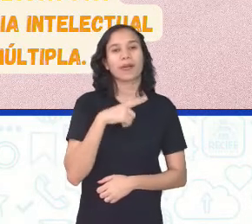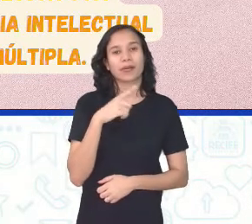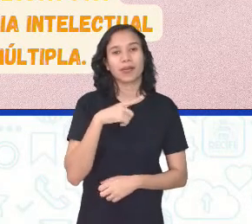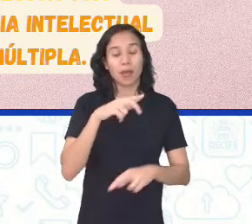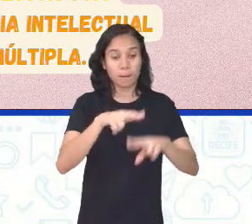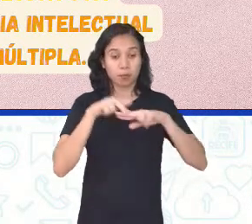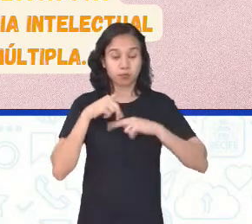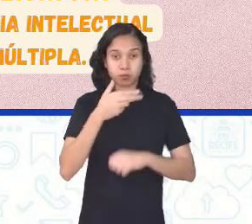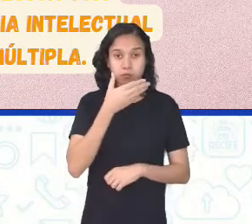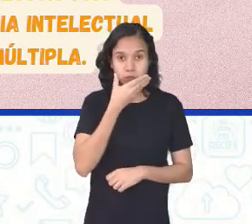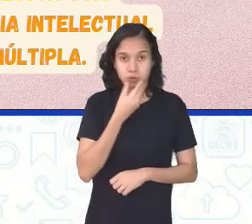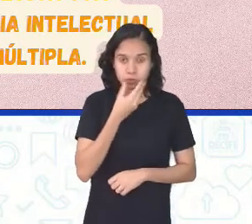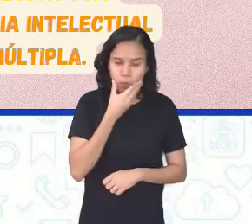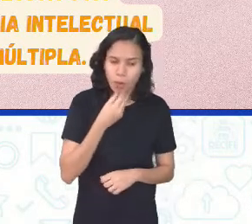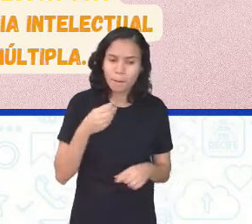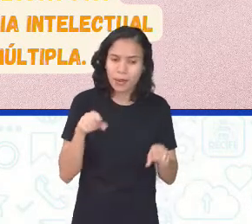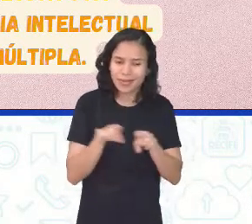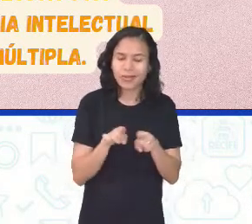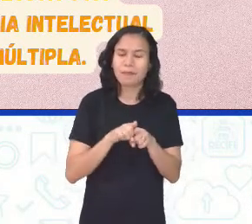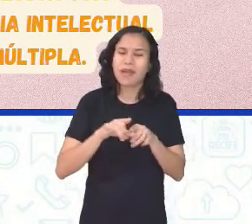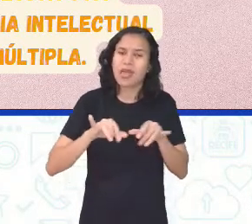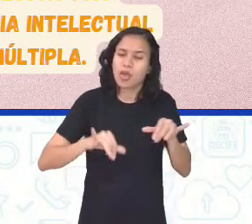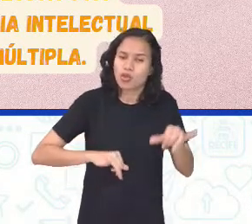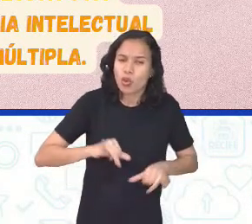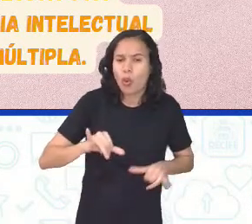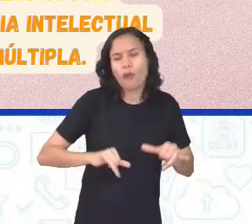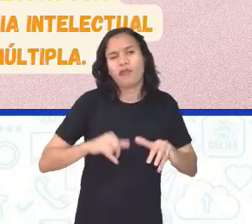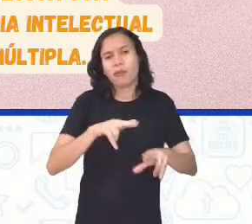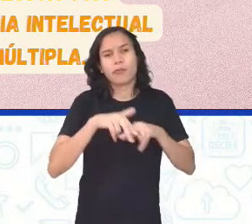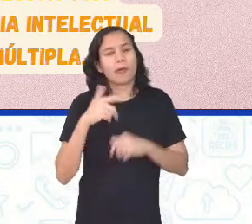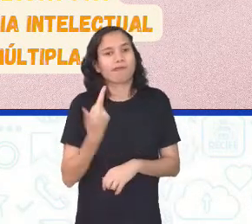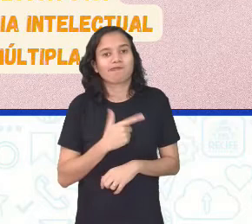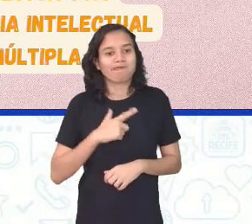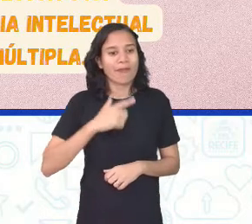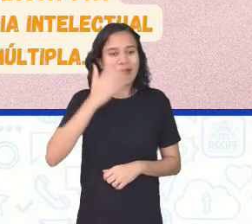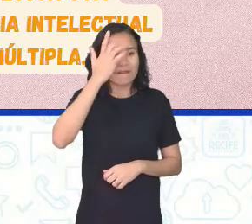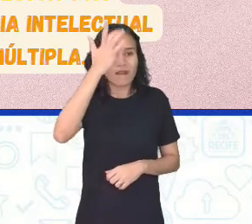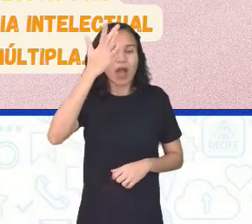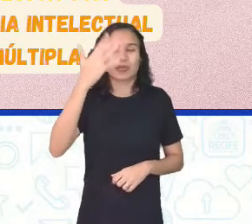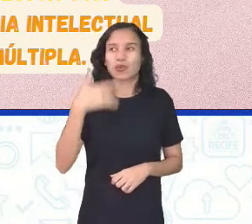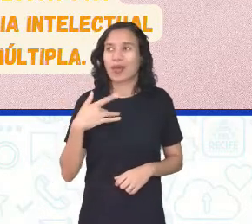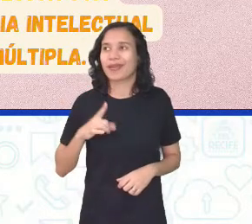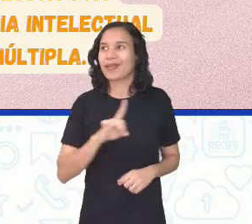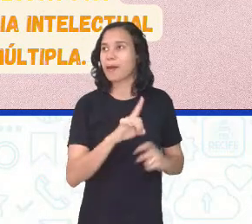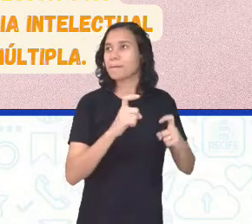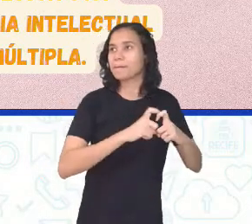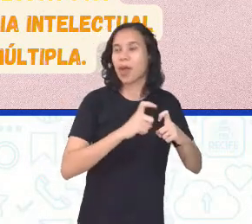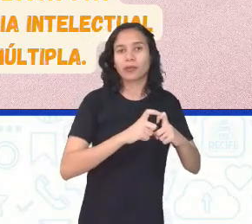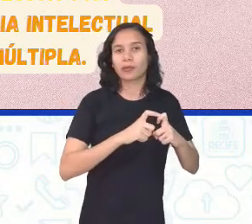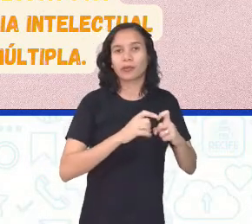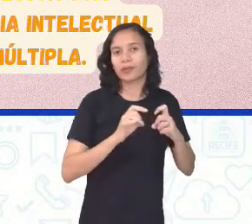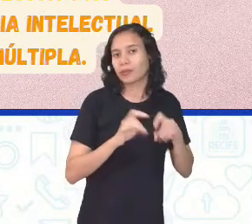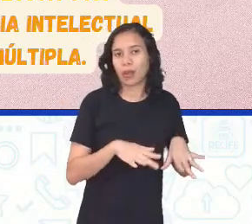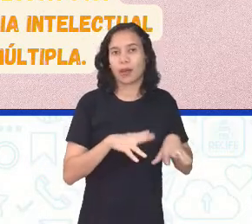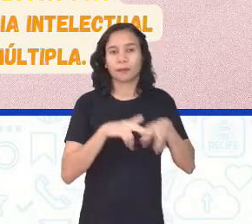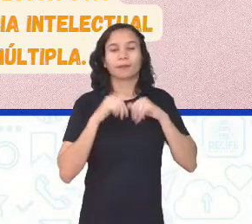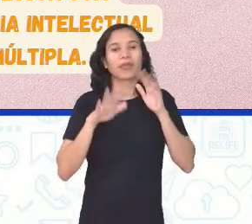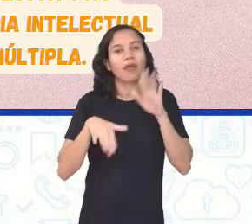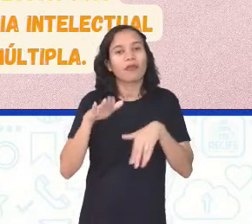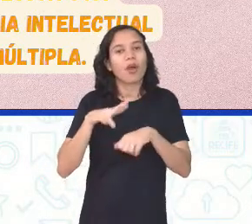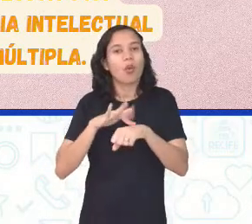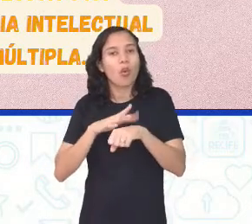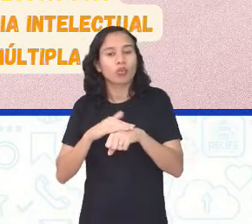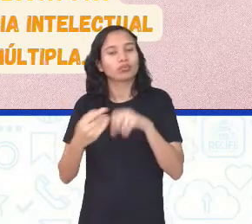homem, ele também sofre por ele não ter aquela facilidade de ir ao médico. Então, às vezes, as